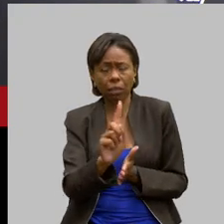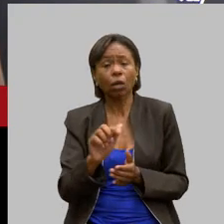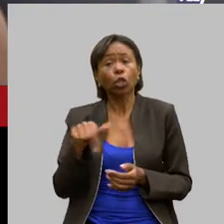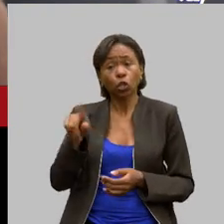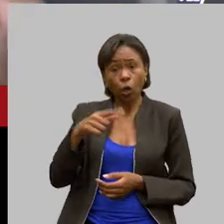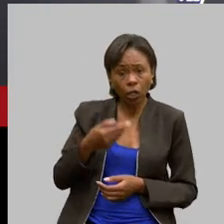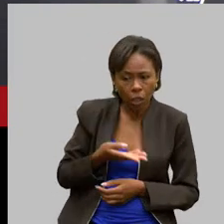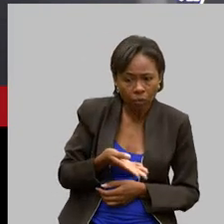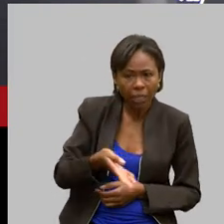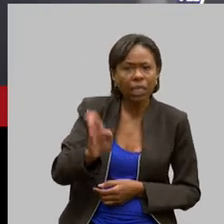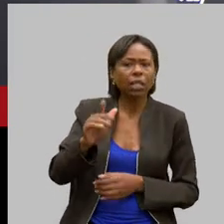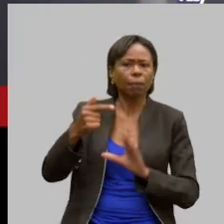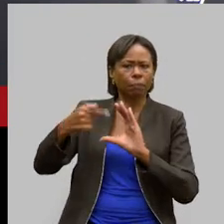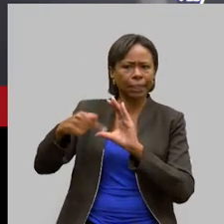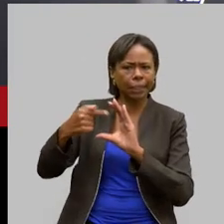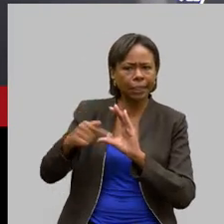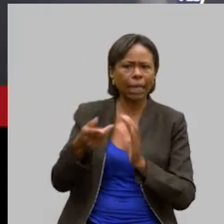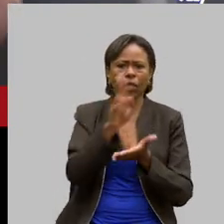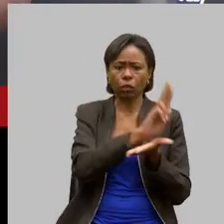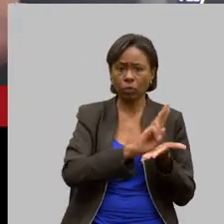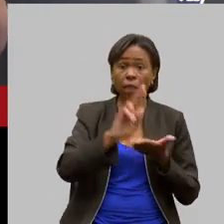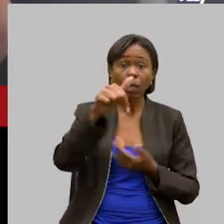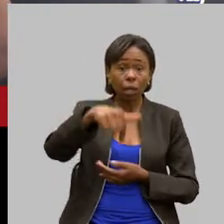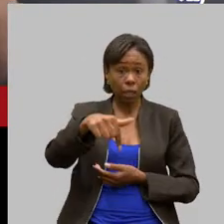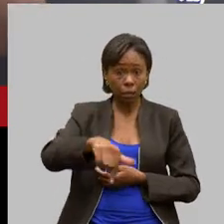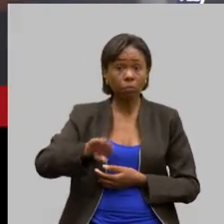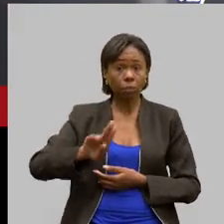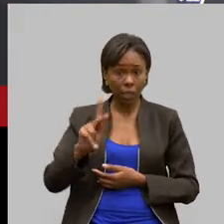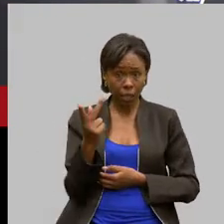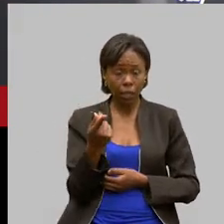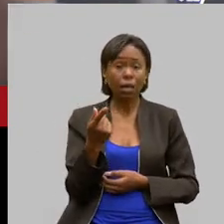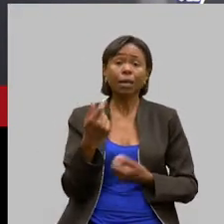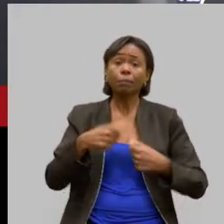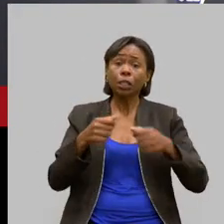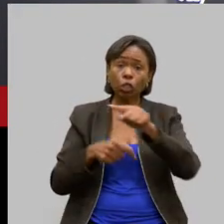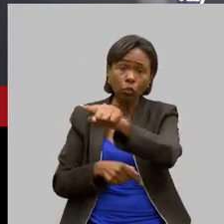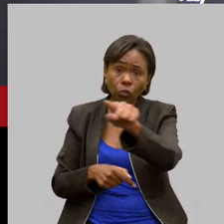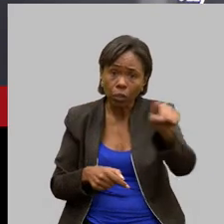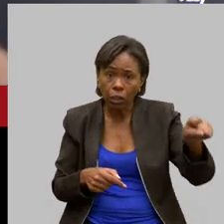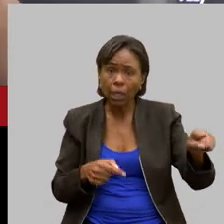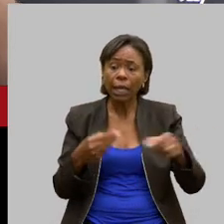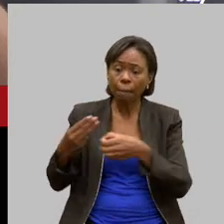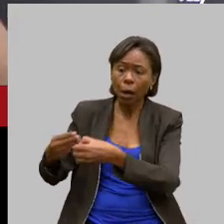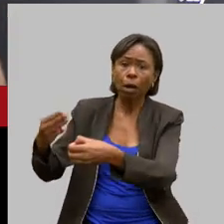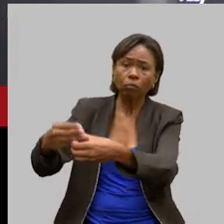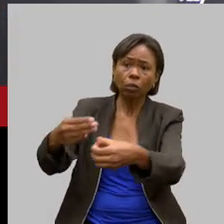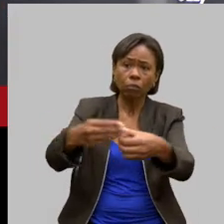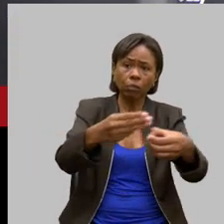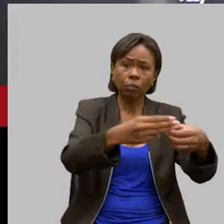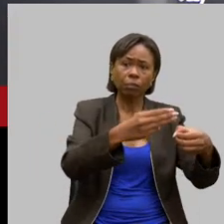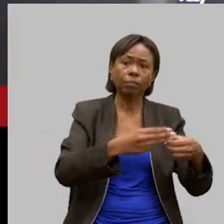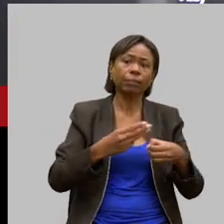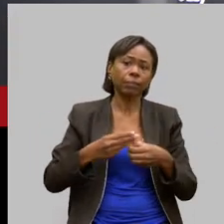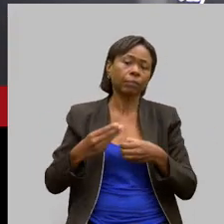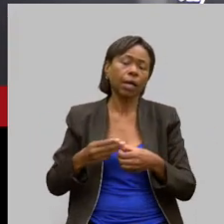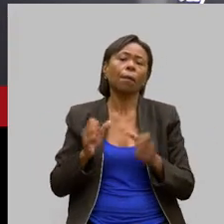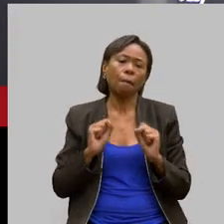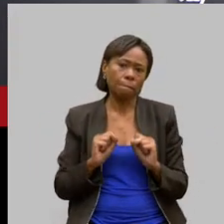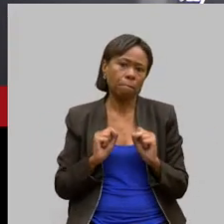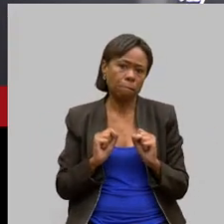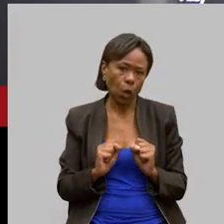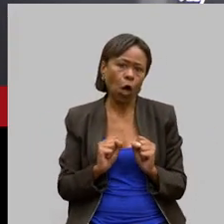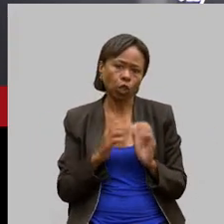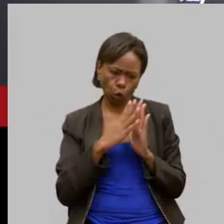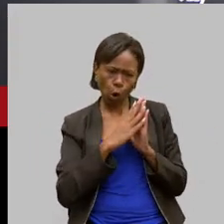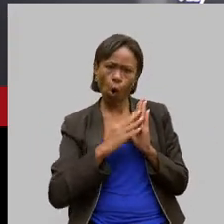7 Estamos indo pras universidades aqui em Belo Horizonte Mas precisamos de vocês em cada município então a gente pode mandar o modelo do abaixo